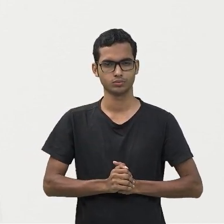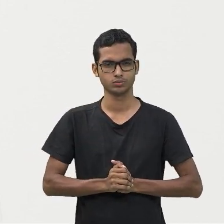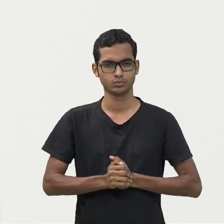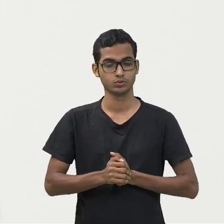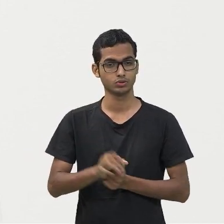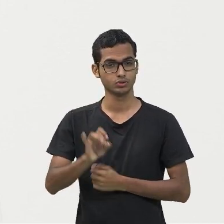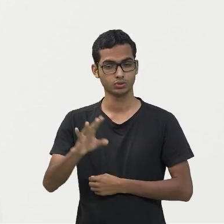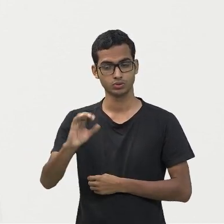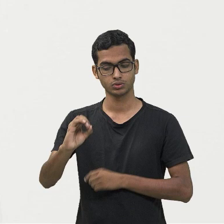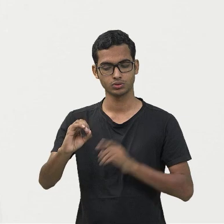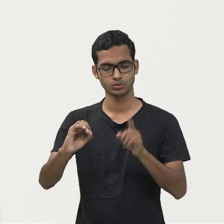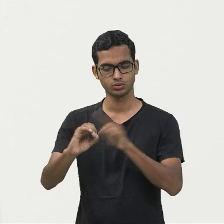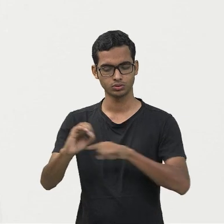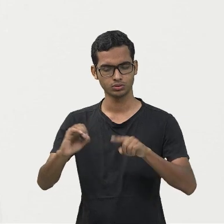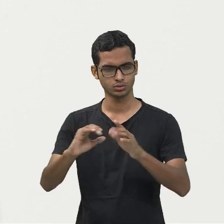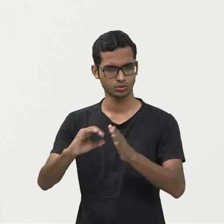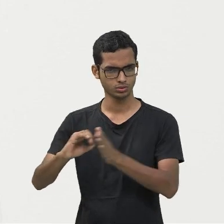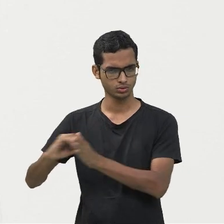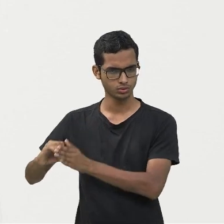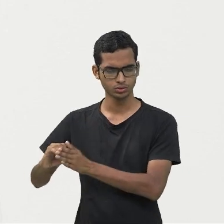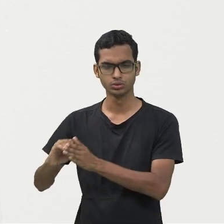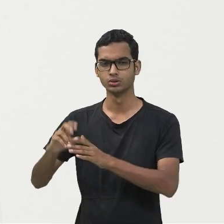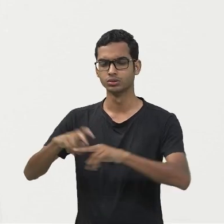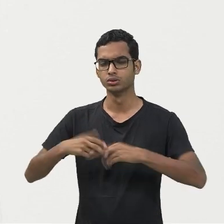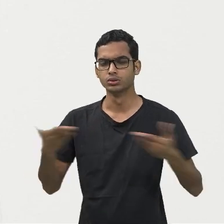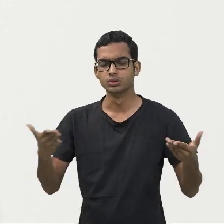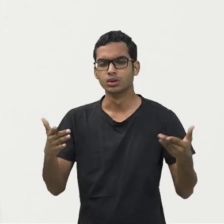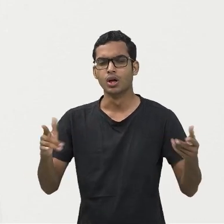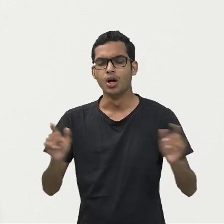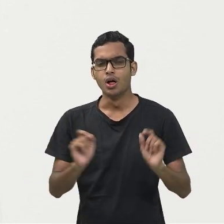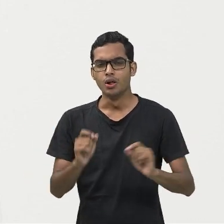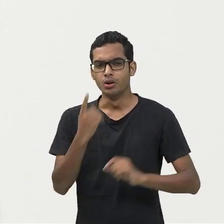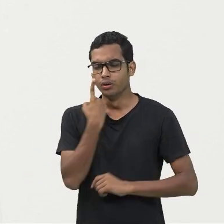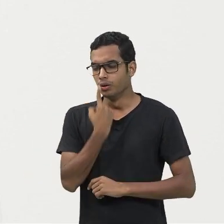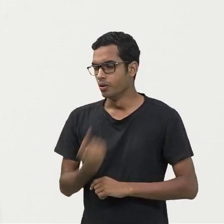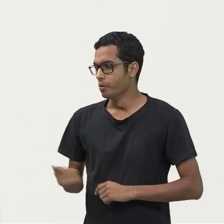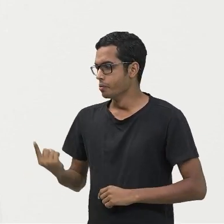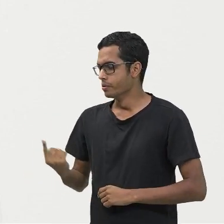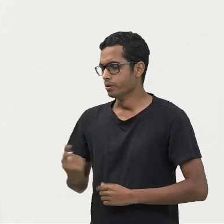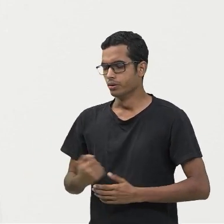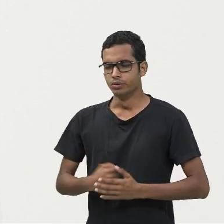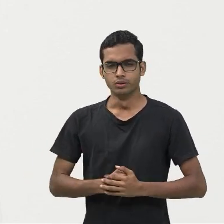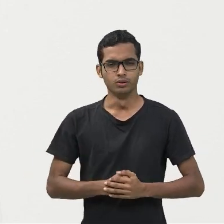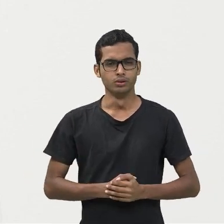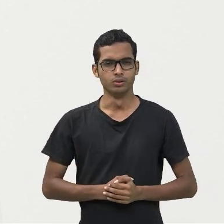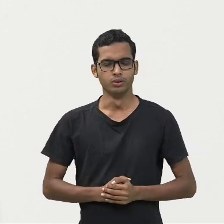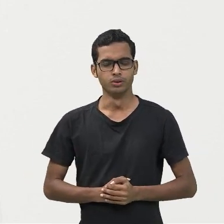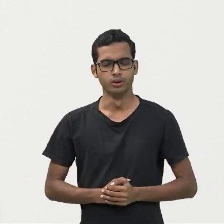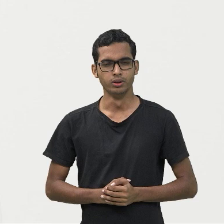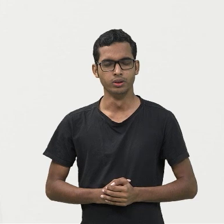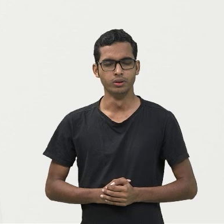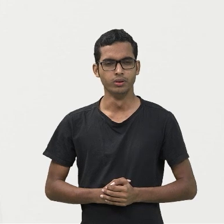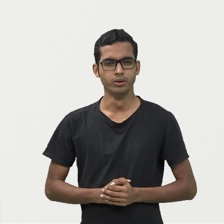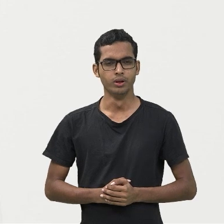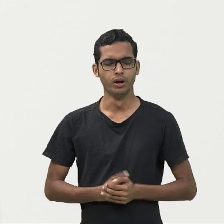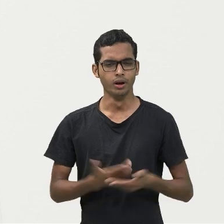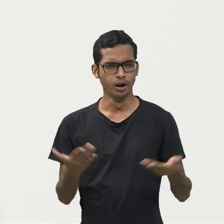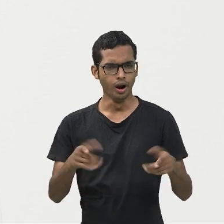zero, porque aqui nós estamos considerando os não nulos. Então a gente exclui o